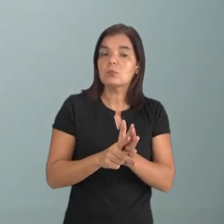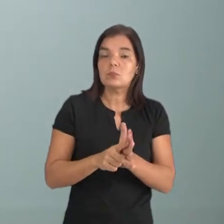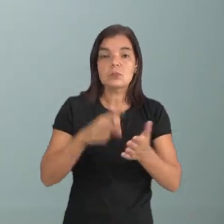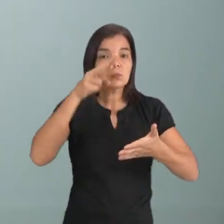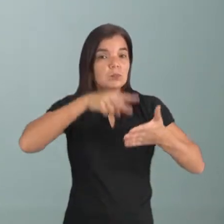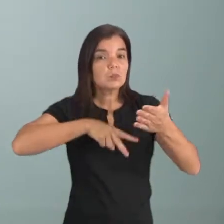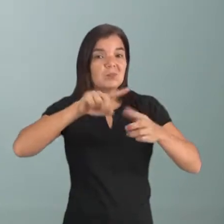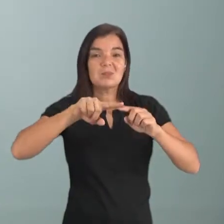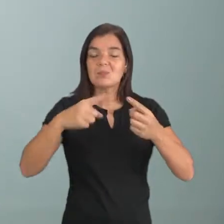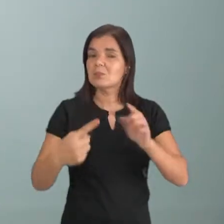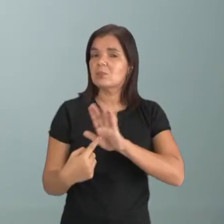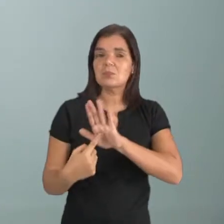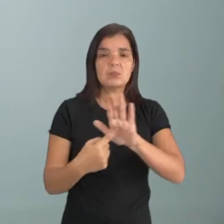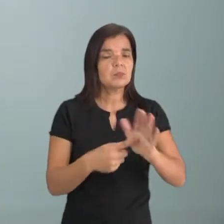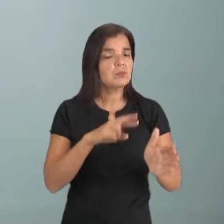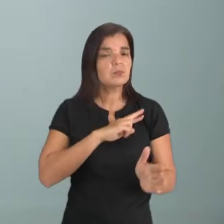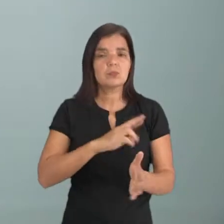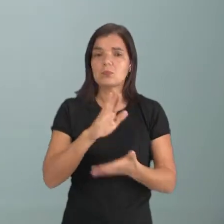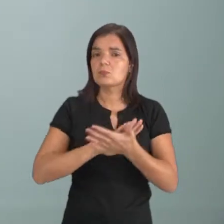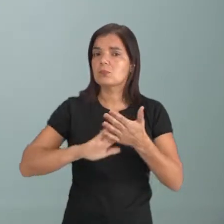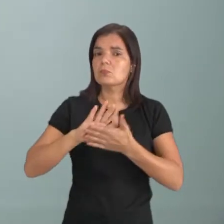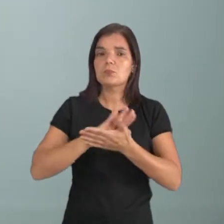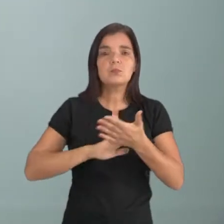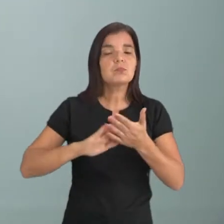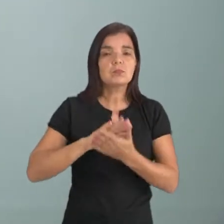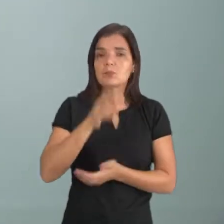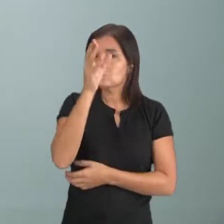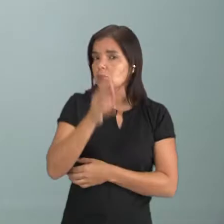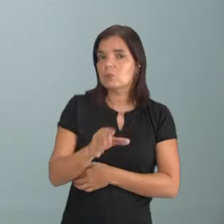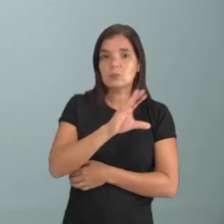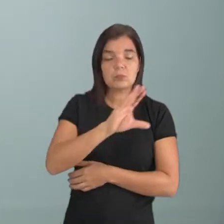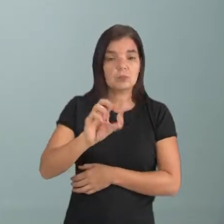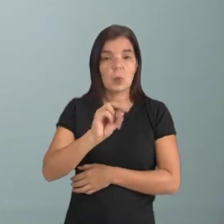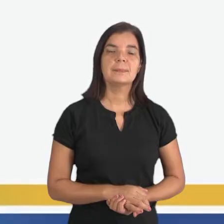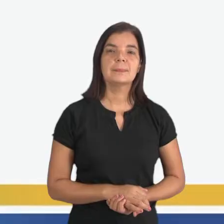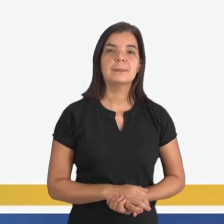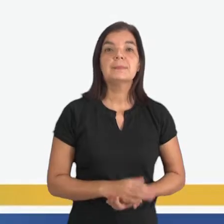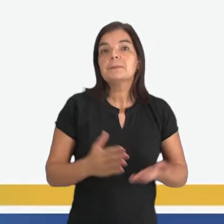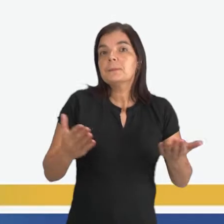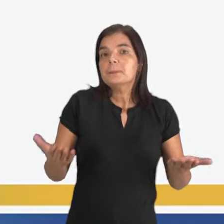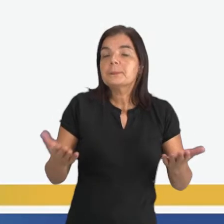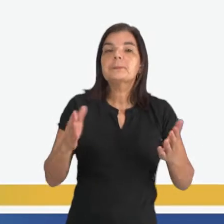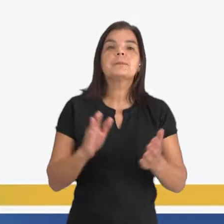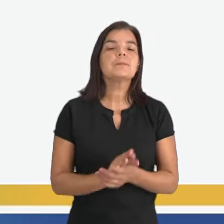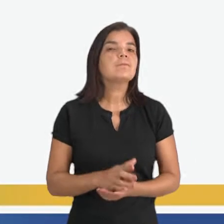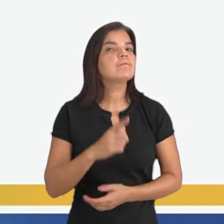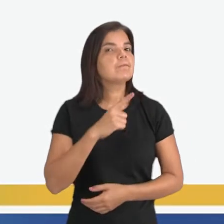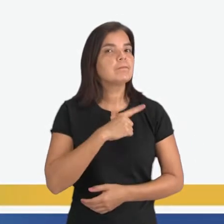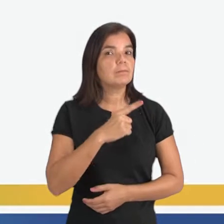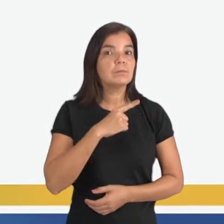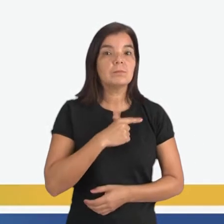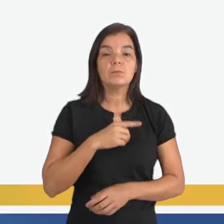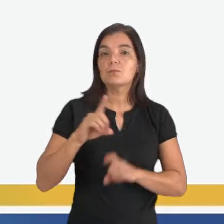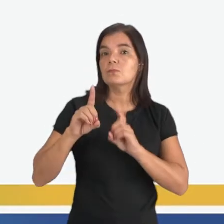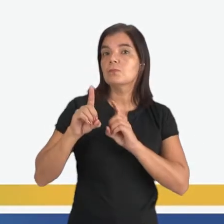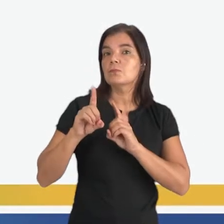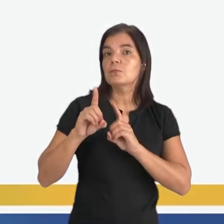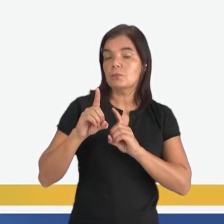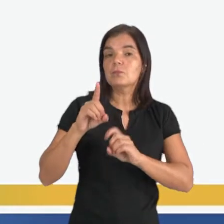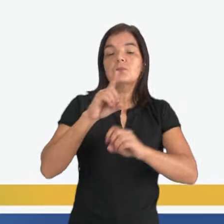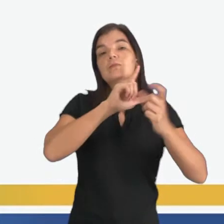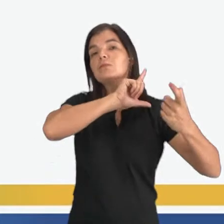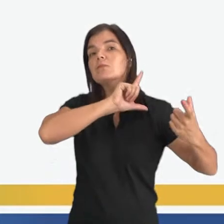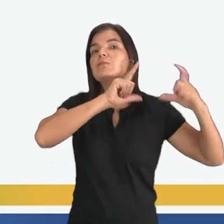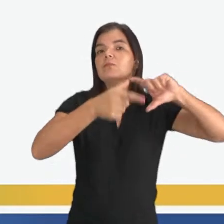mas você não se declara religioso, você não se declara católico ou evangélico. Então, pessoal, vamos ter as tradições, tá? Nas